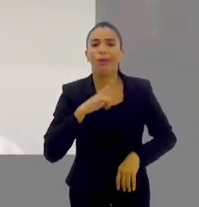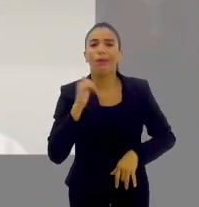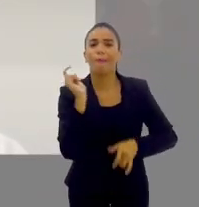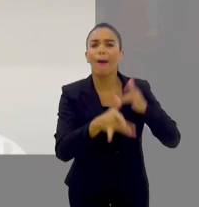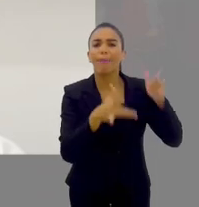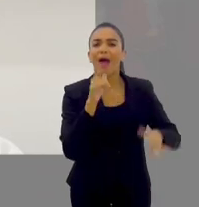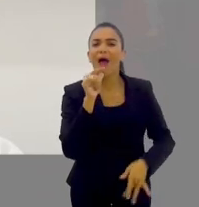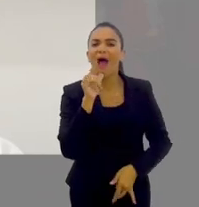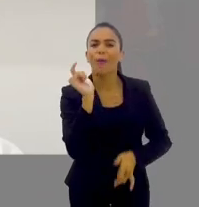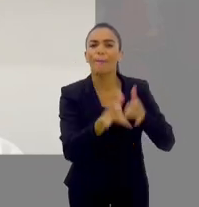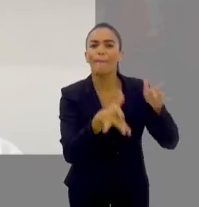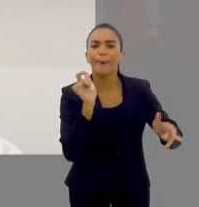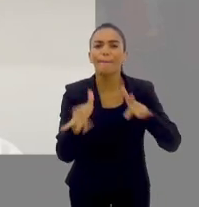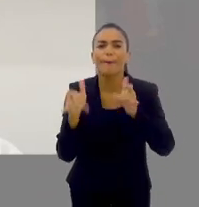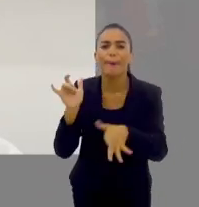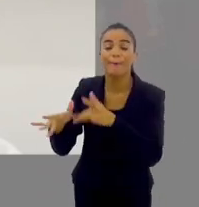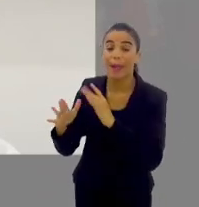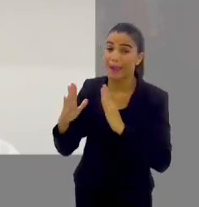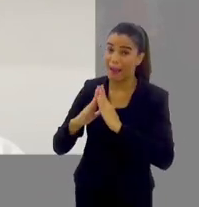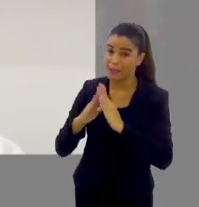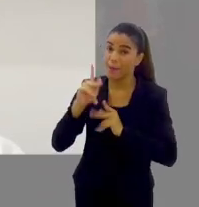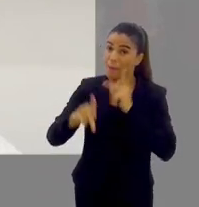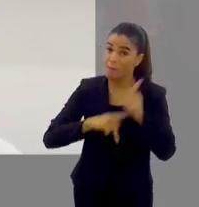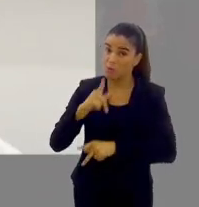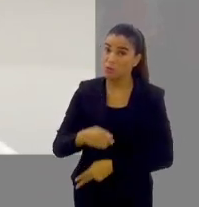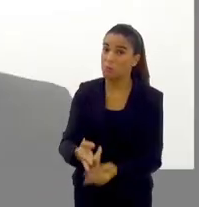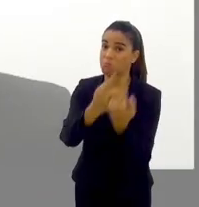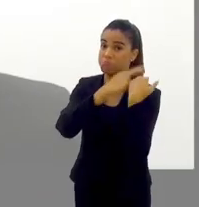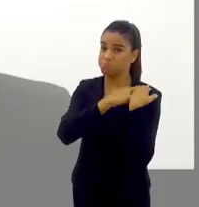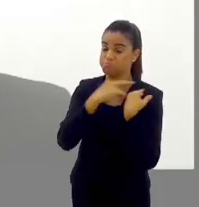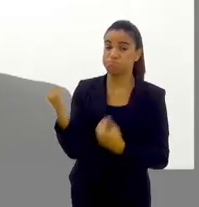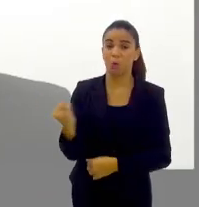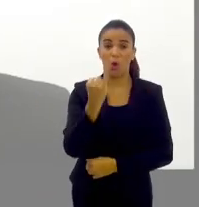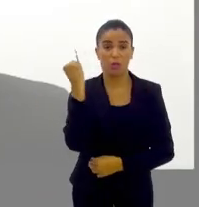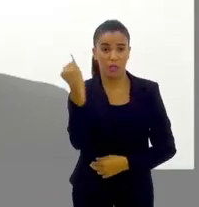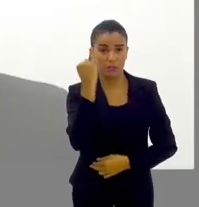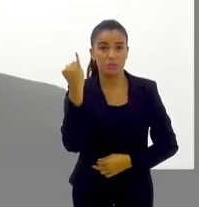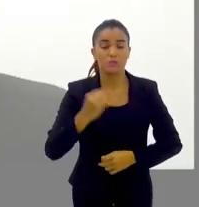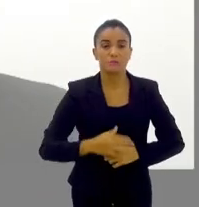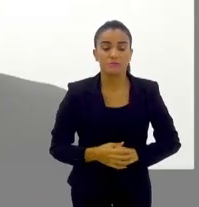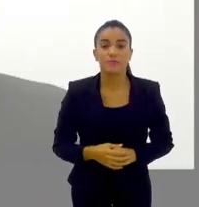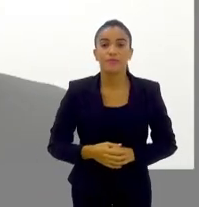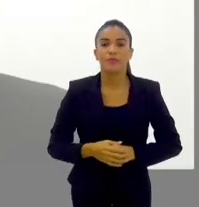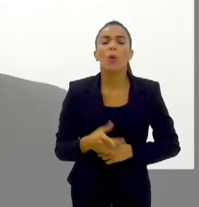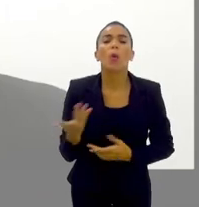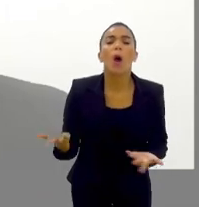casa, e a população tem um papel importante nesse processo. Quais são os